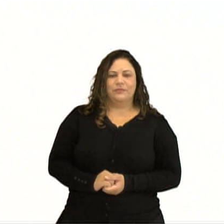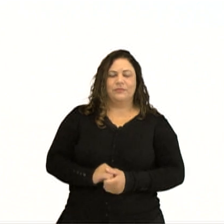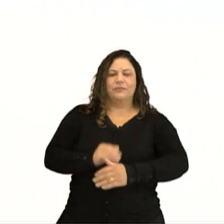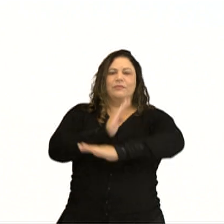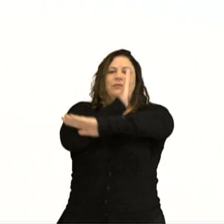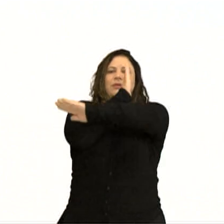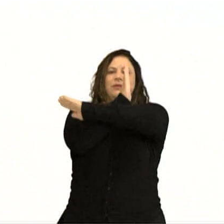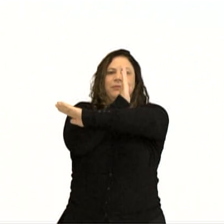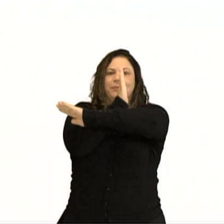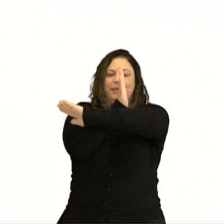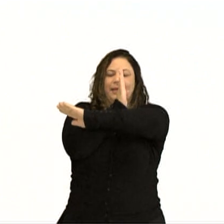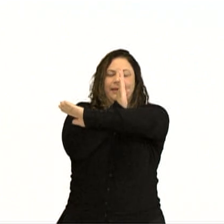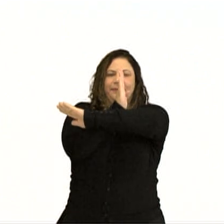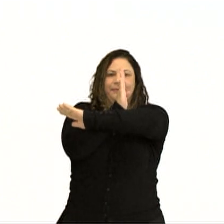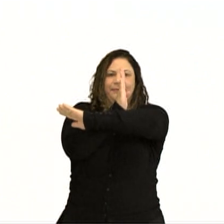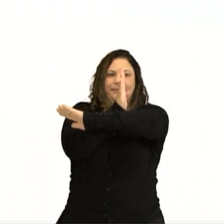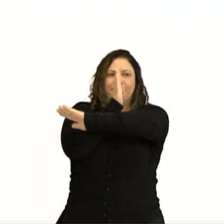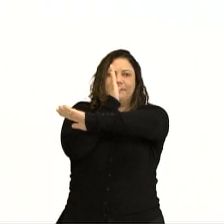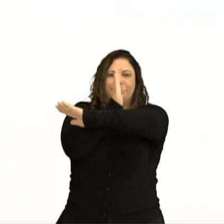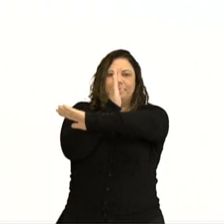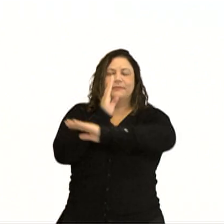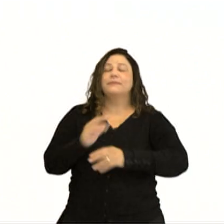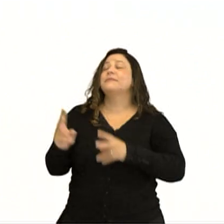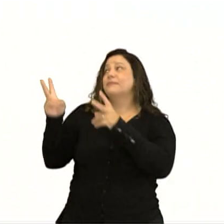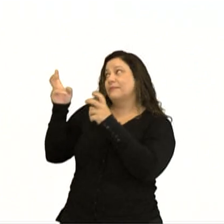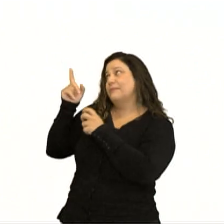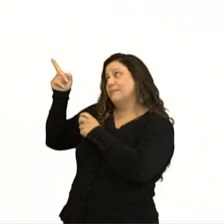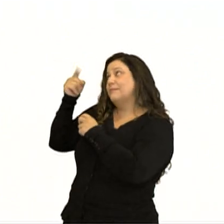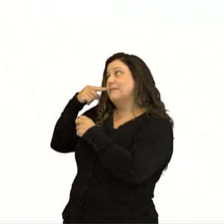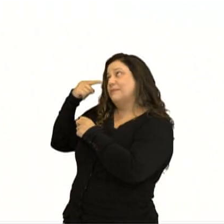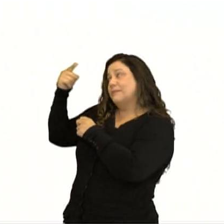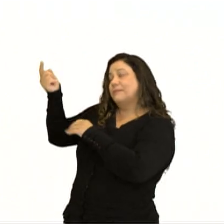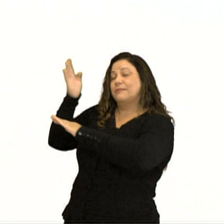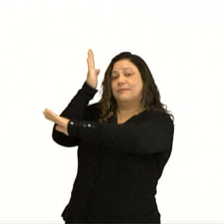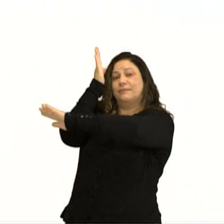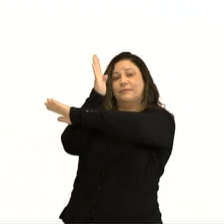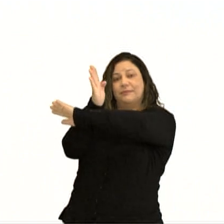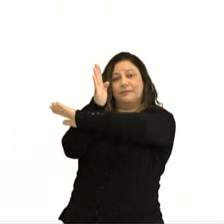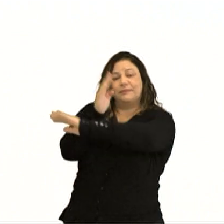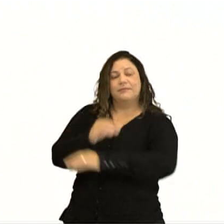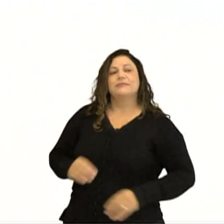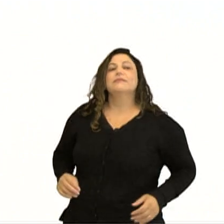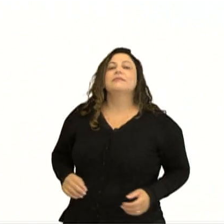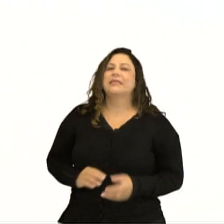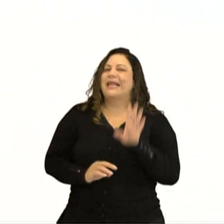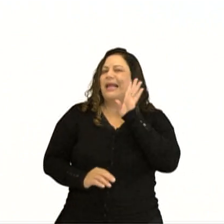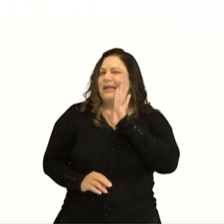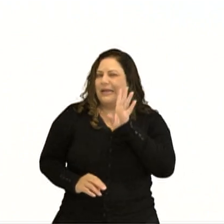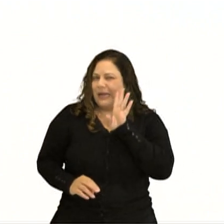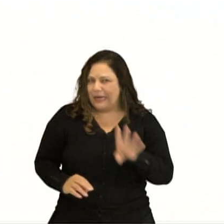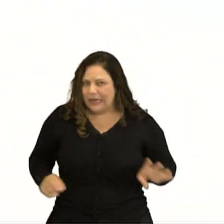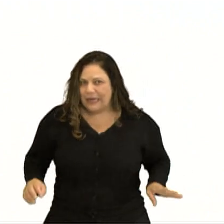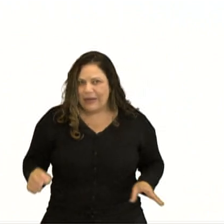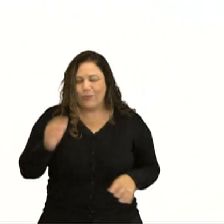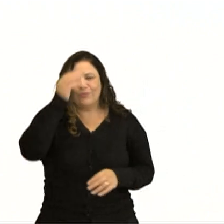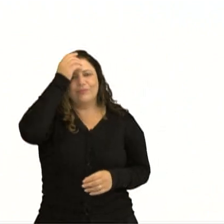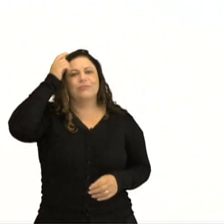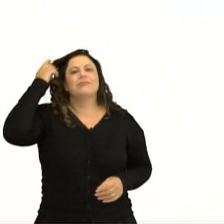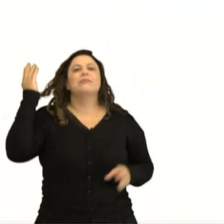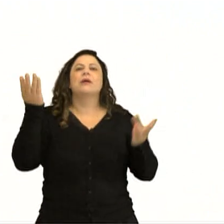perpendicular. Olha lá, gente. Opa! Linha perpendicular. Legal? Estes são os